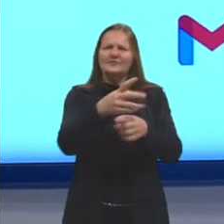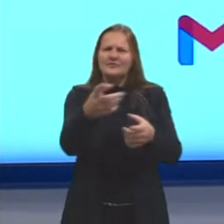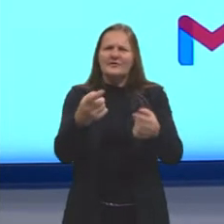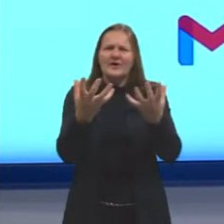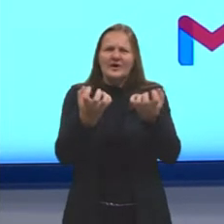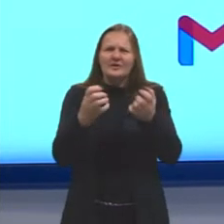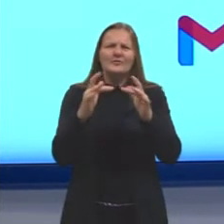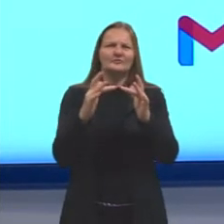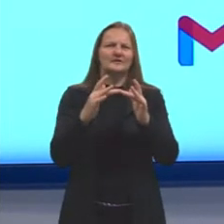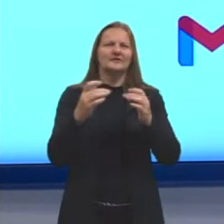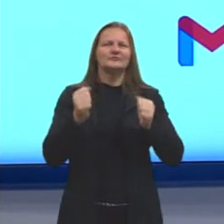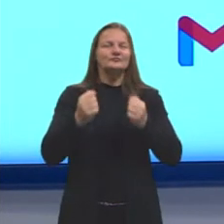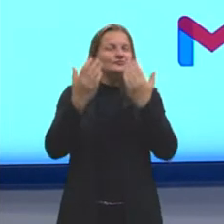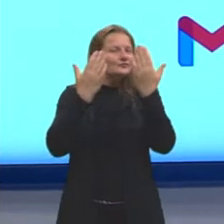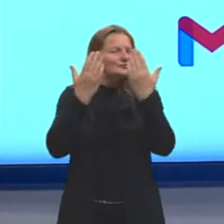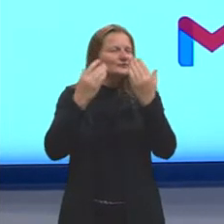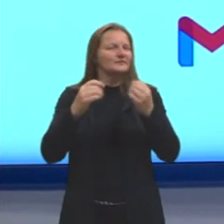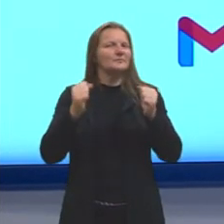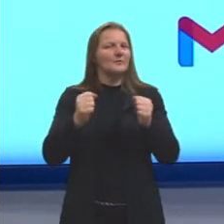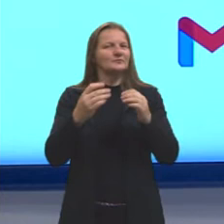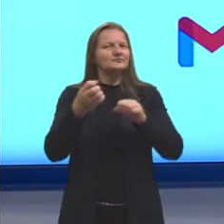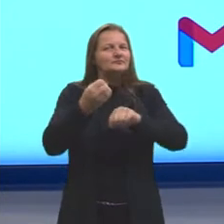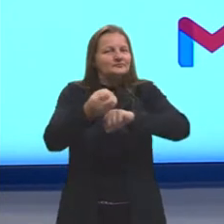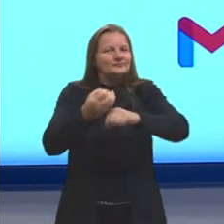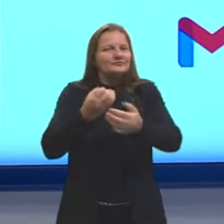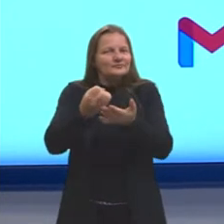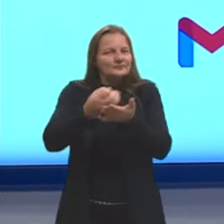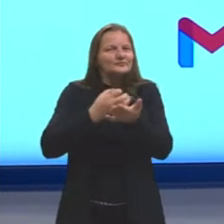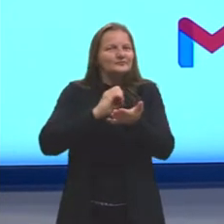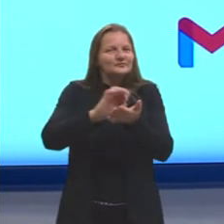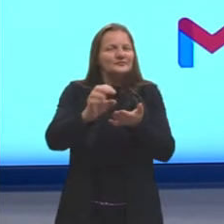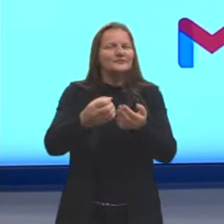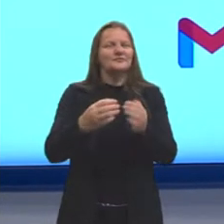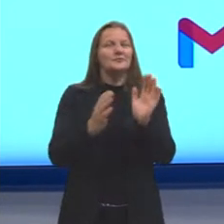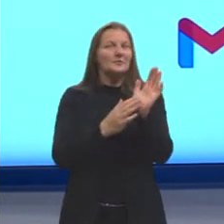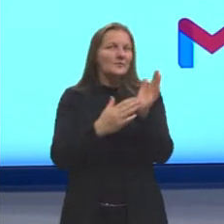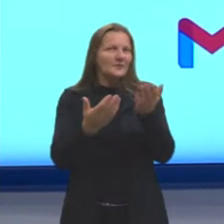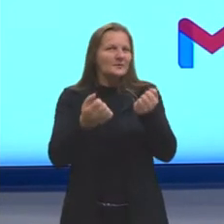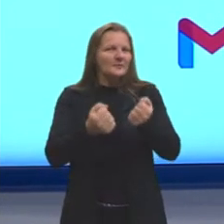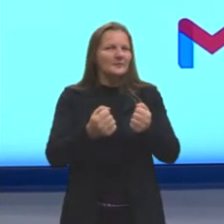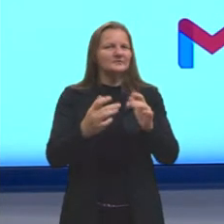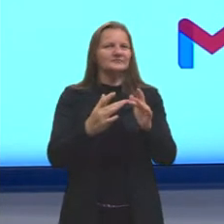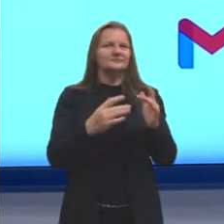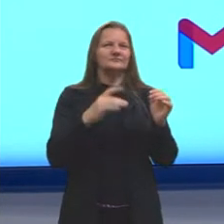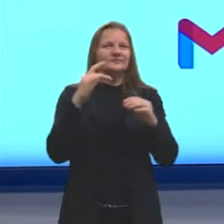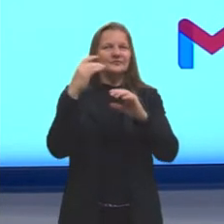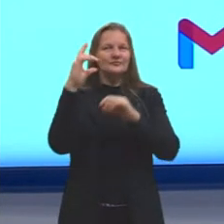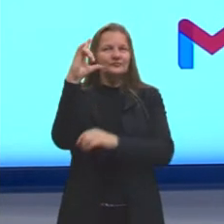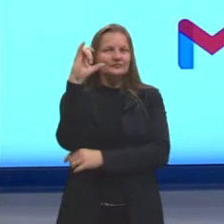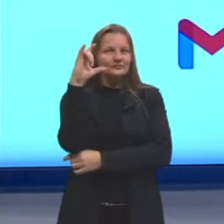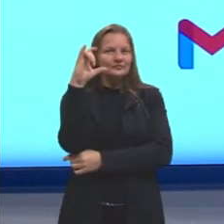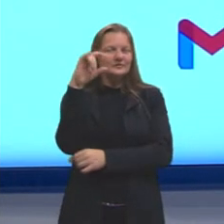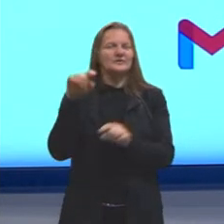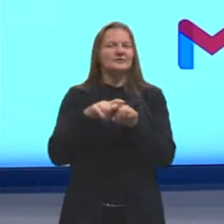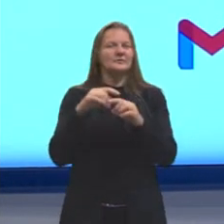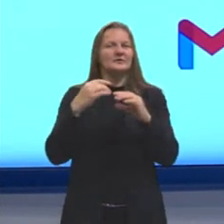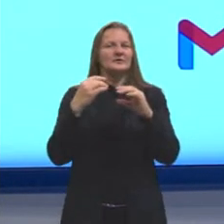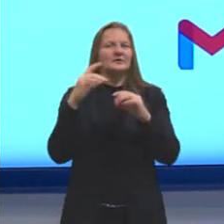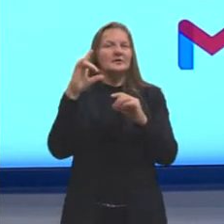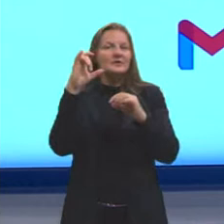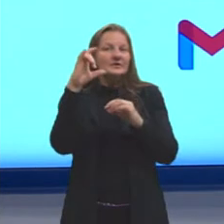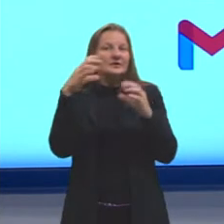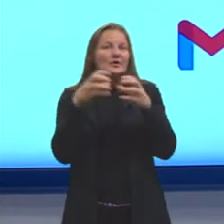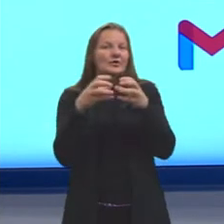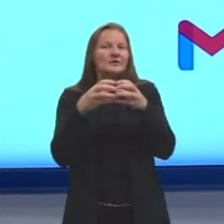queiram entrar em contato tirar dúvidas mandar alguma sugestão tenho aqui então o meu Instagram e também o Instagram